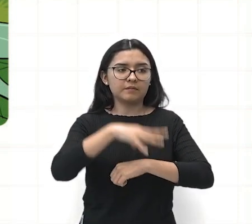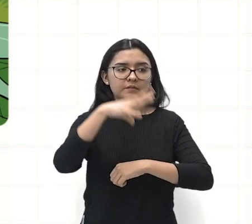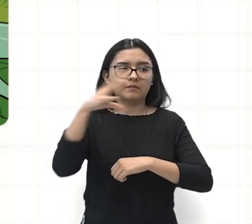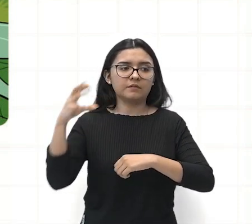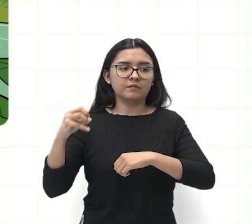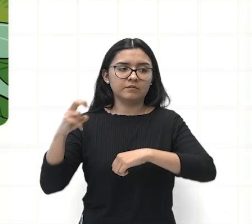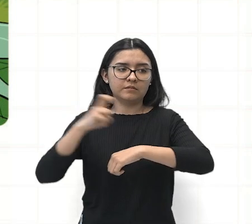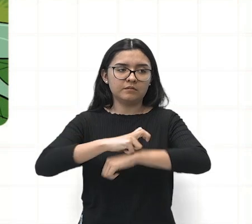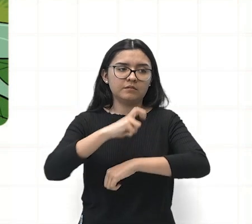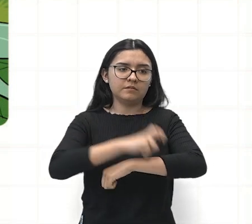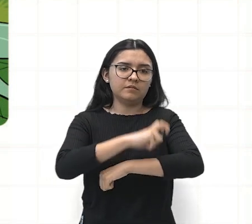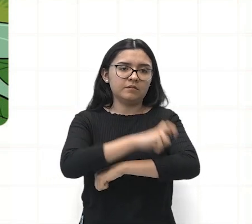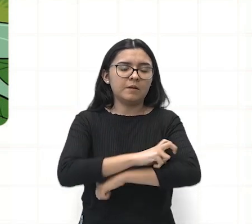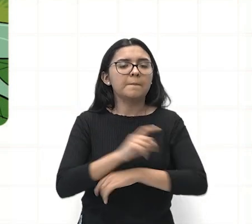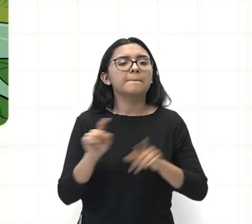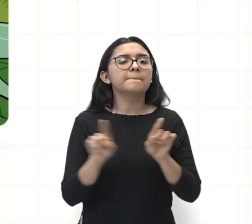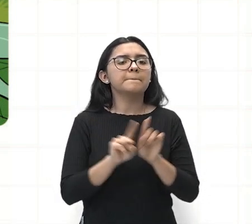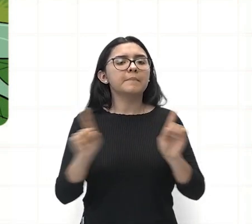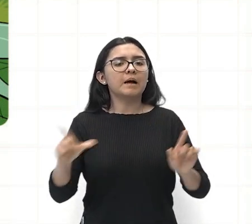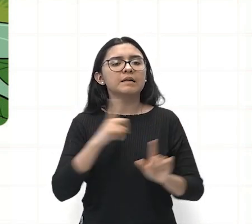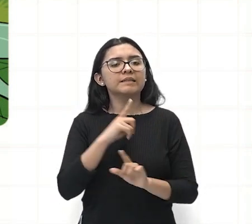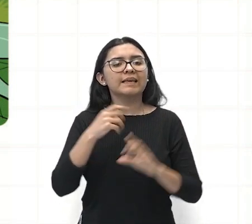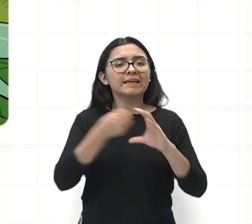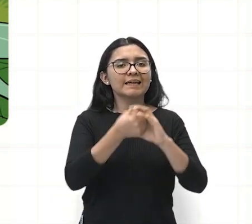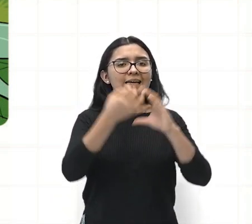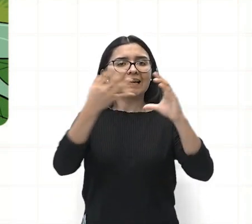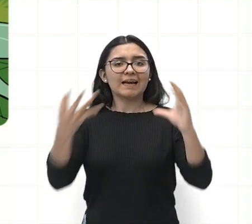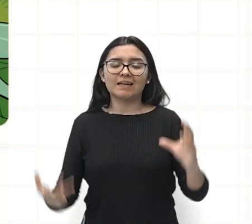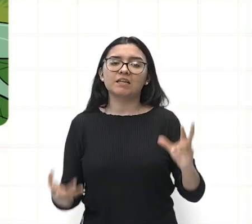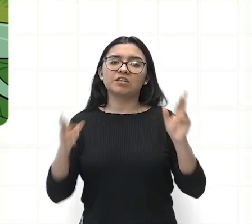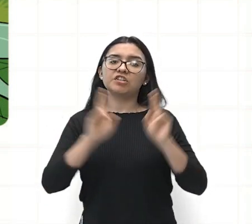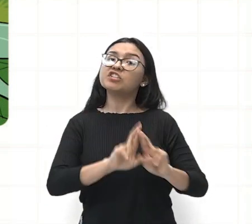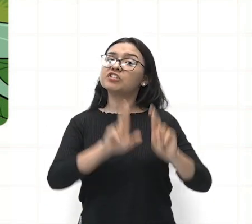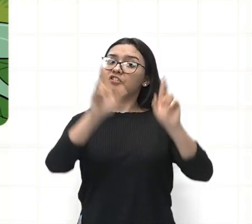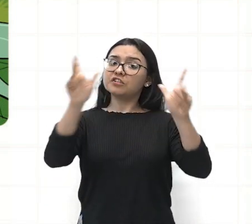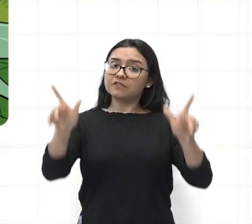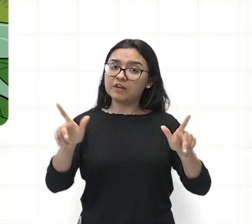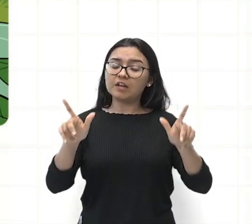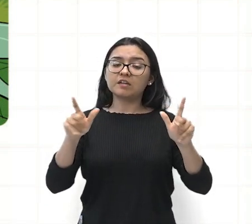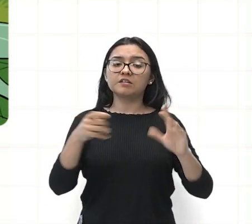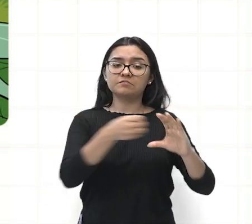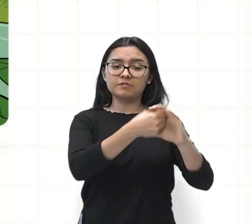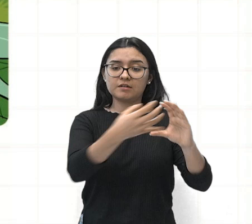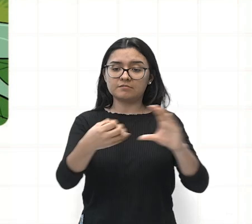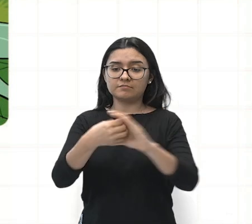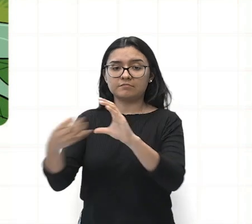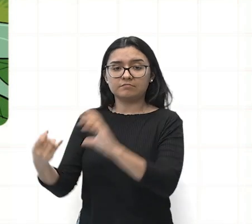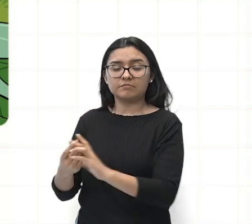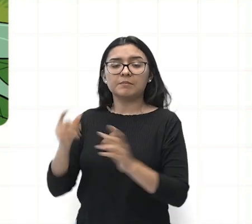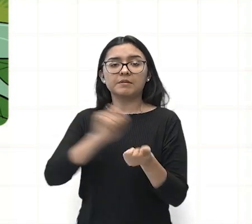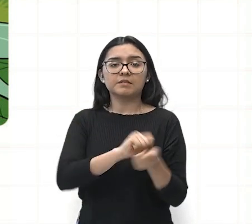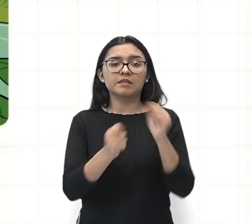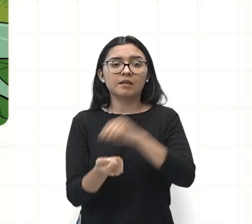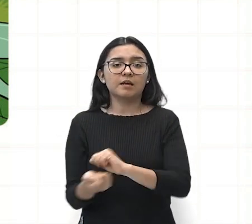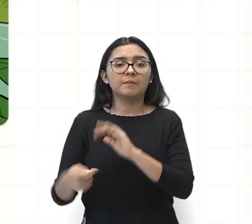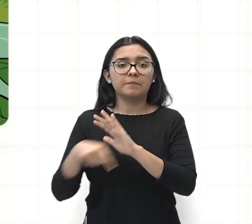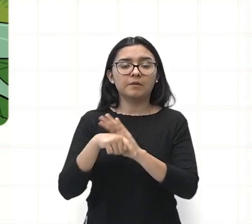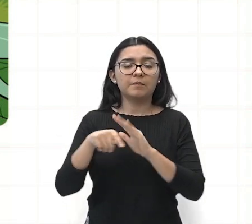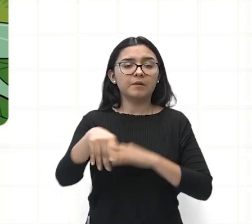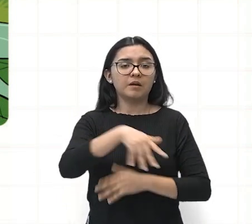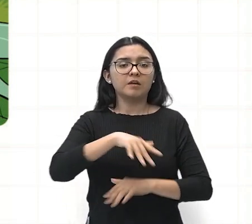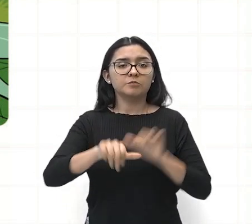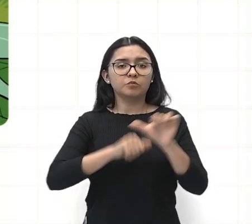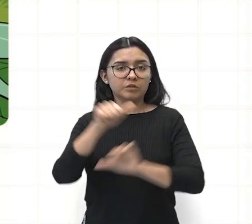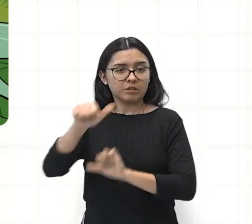dessa espécie, eles vão ter características diferentes que fazem com que eles se adaptem às mudanças que vão